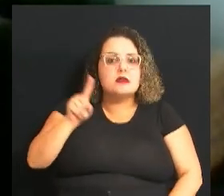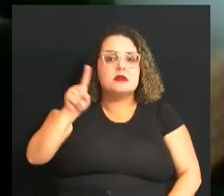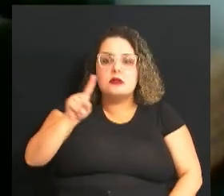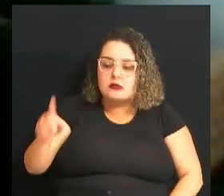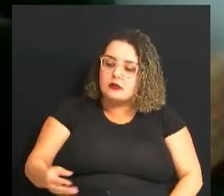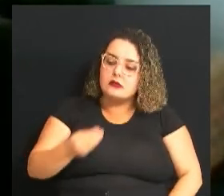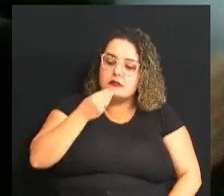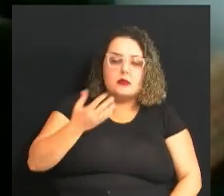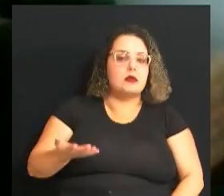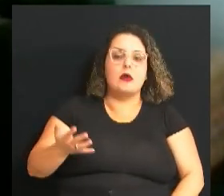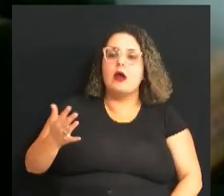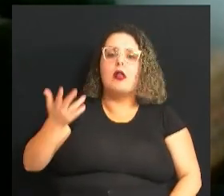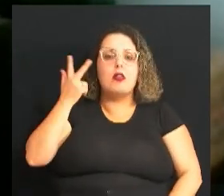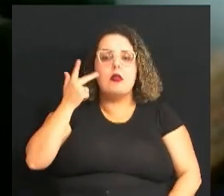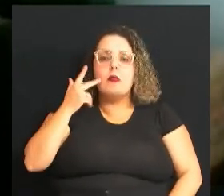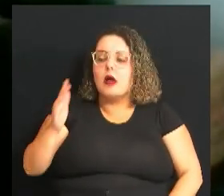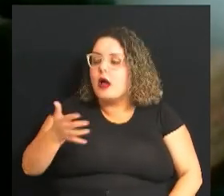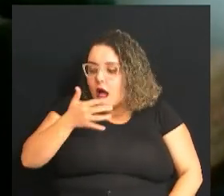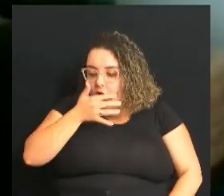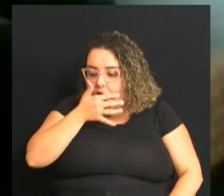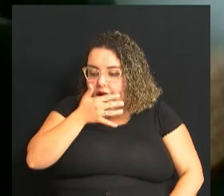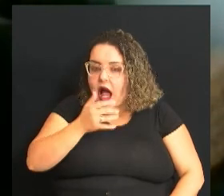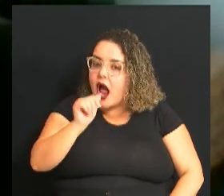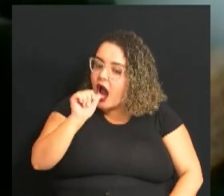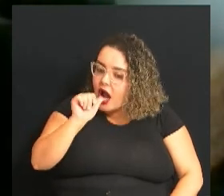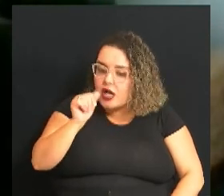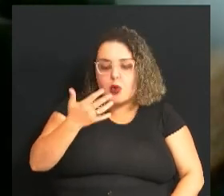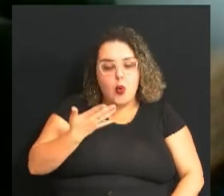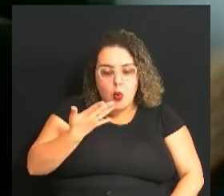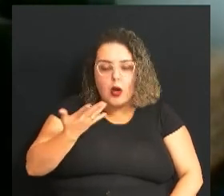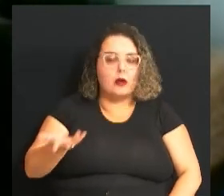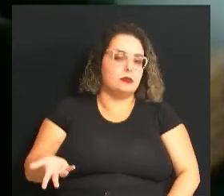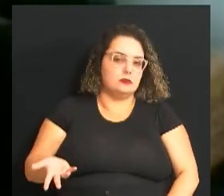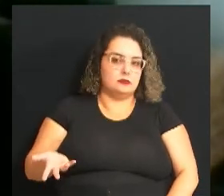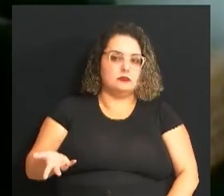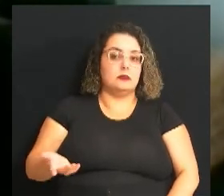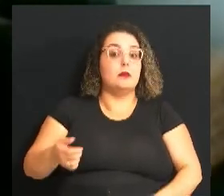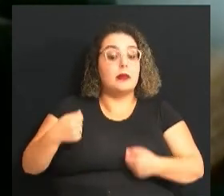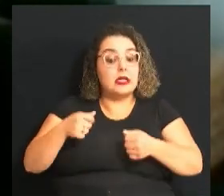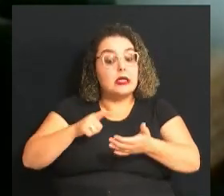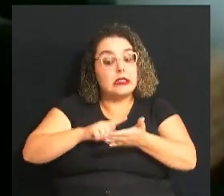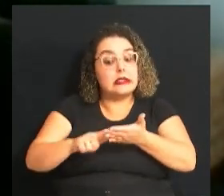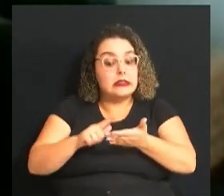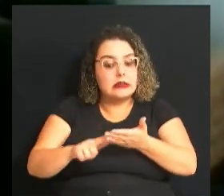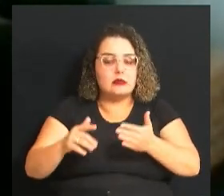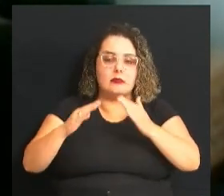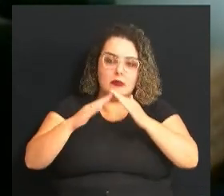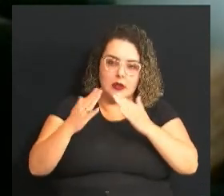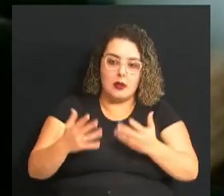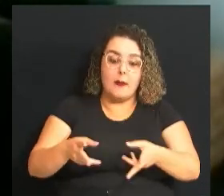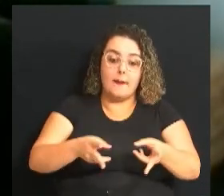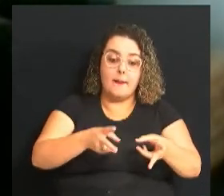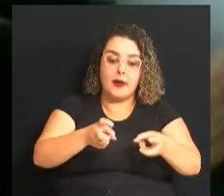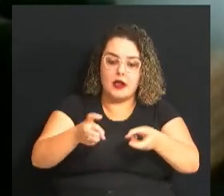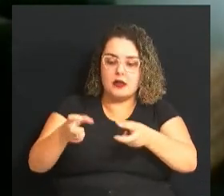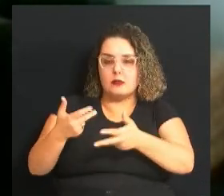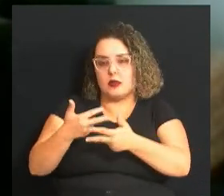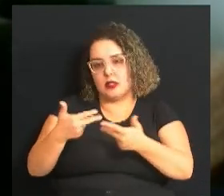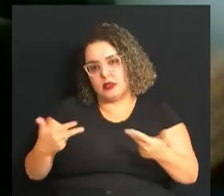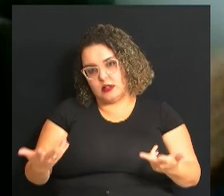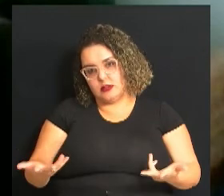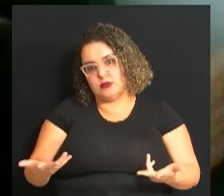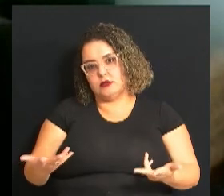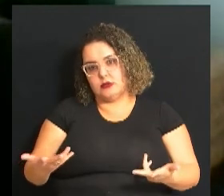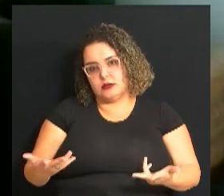Então, nós temos que ter uma higiene do nosso ambiente. Nós temos que perceber as coisas. Nós temos que ter